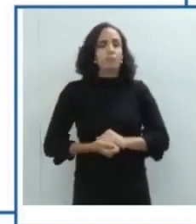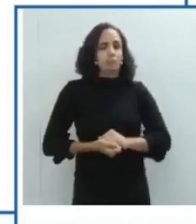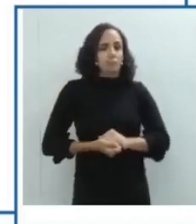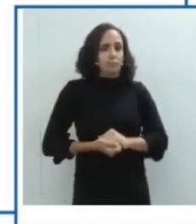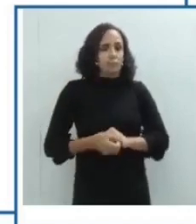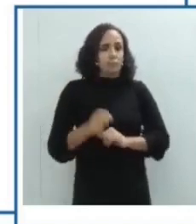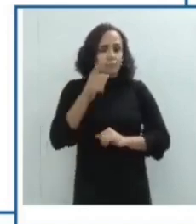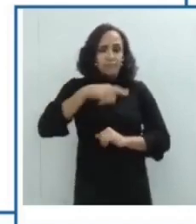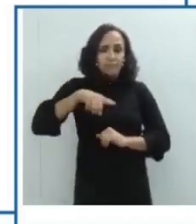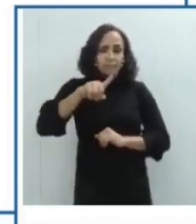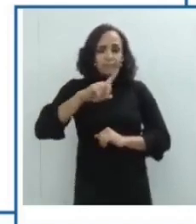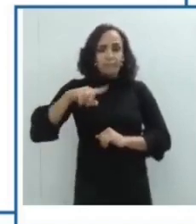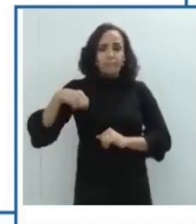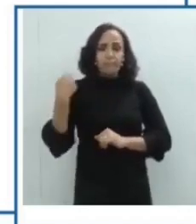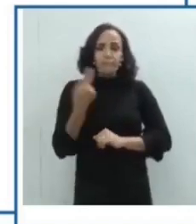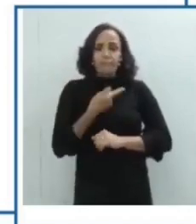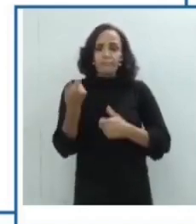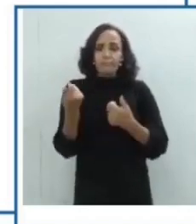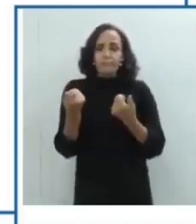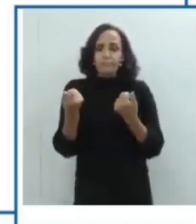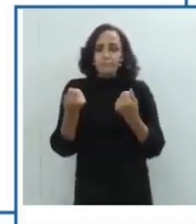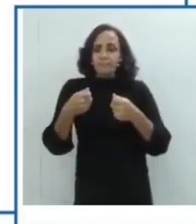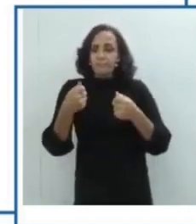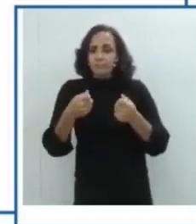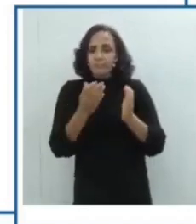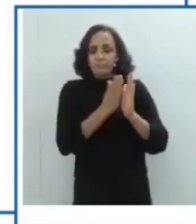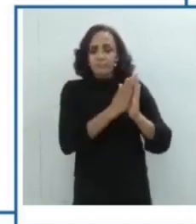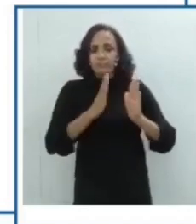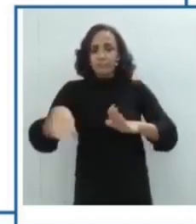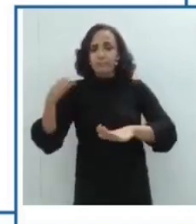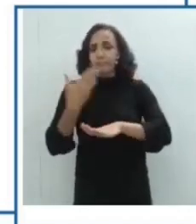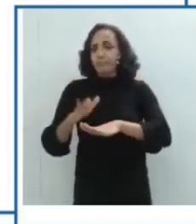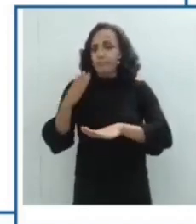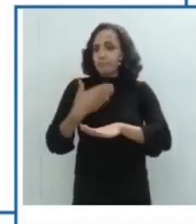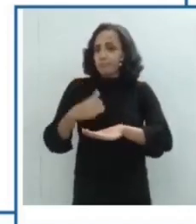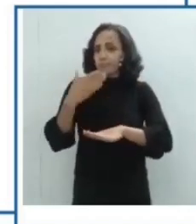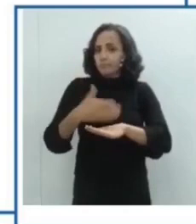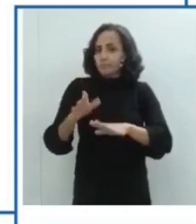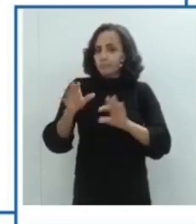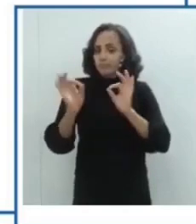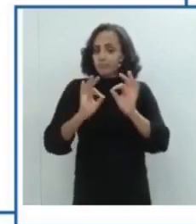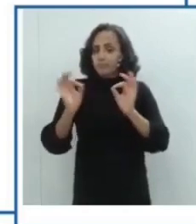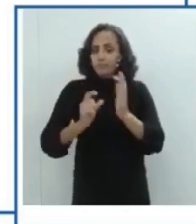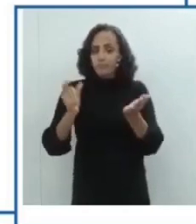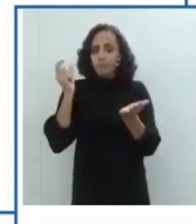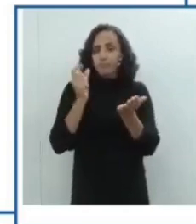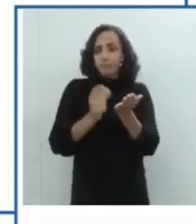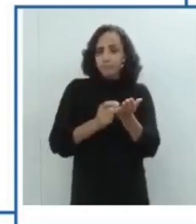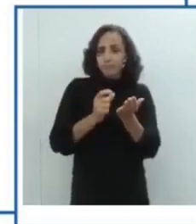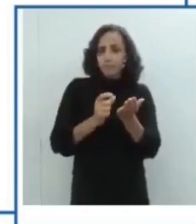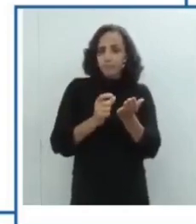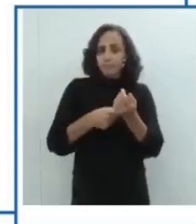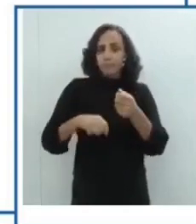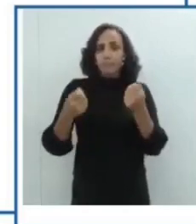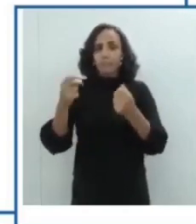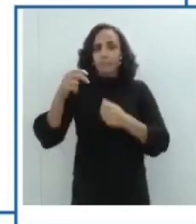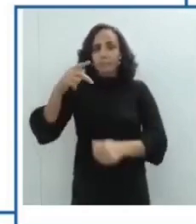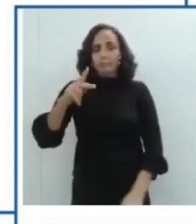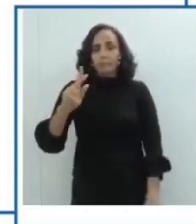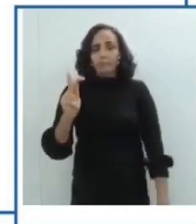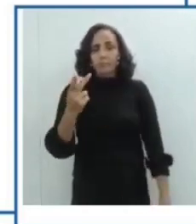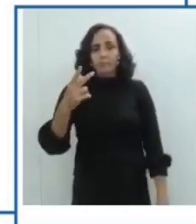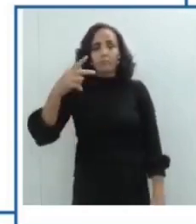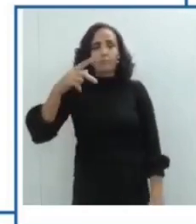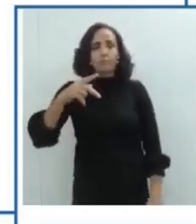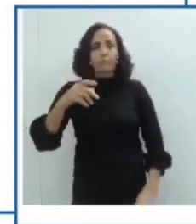bom? Então, a gente vai ver já na parte prática, através de código-fonte mesmo, PHP